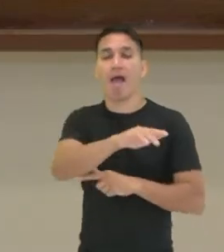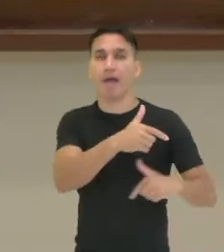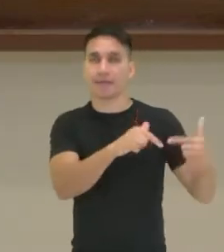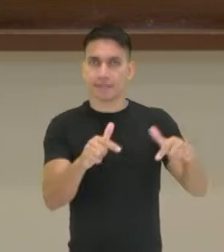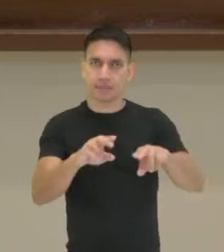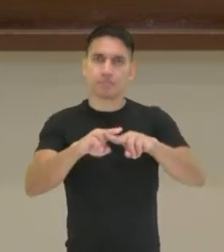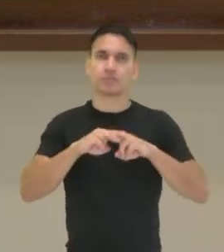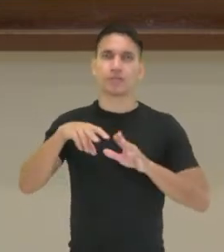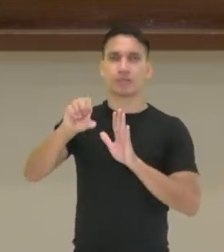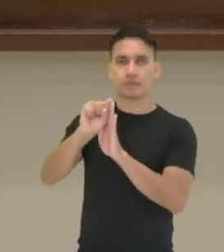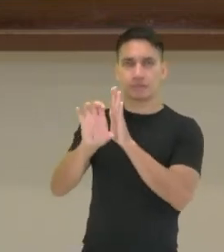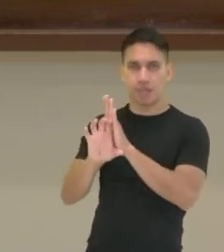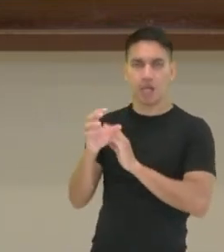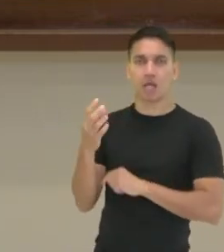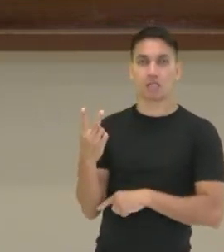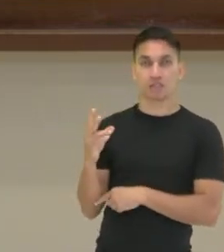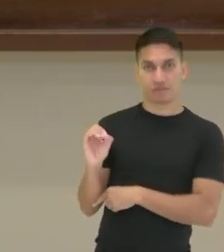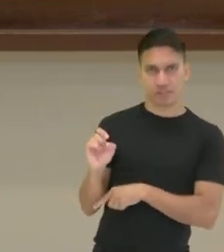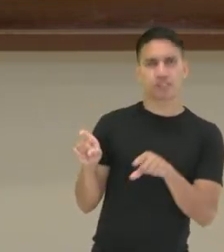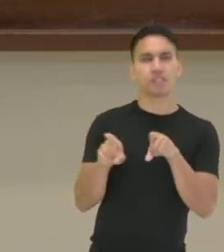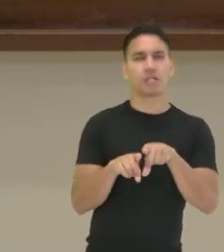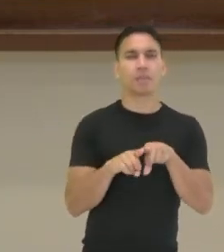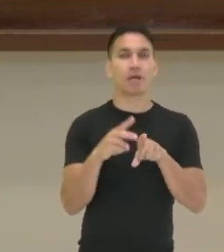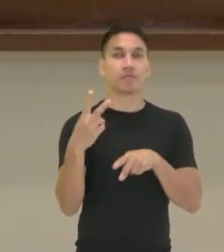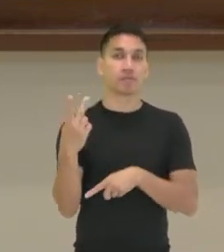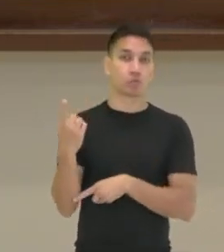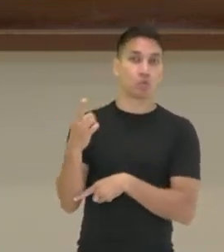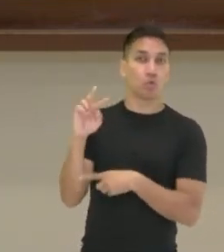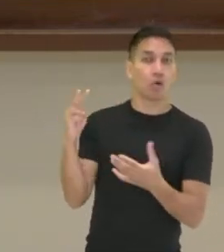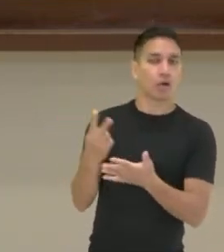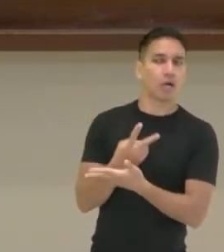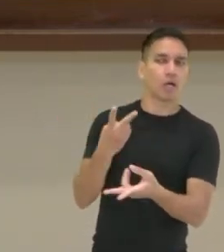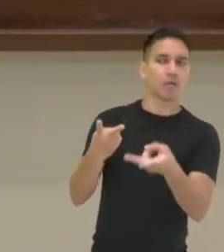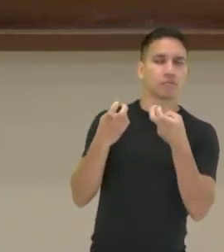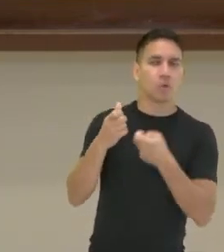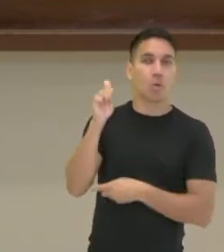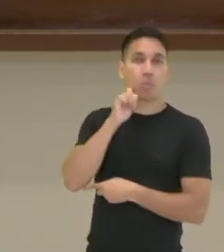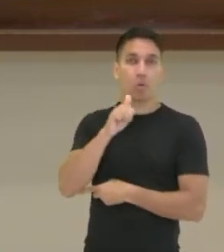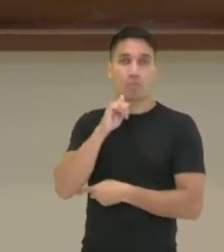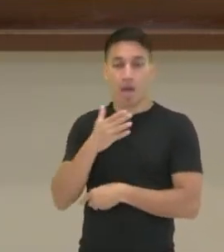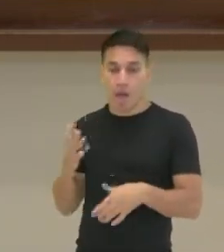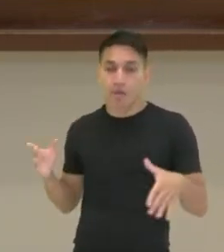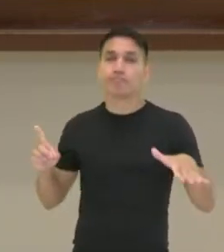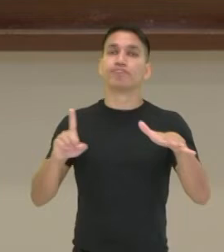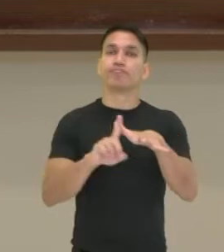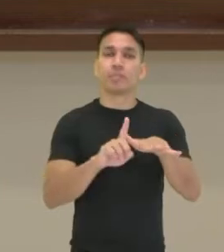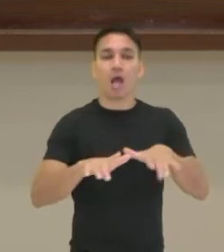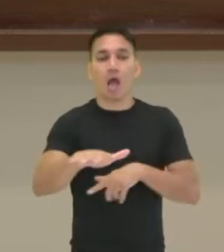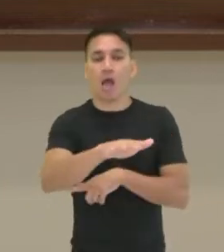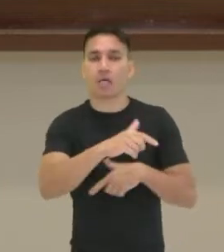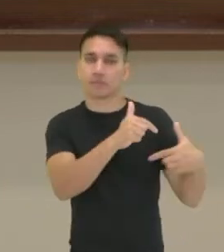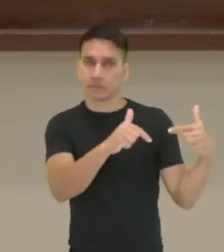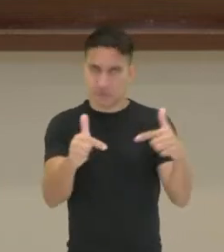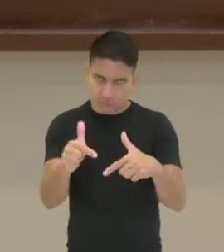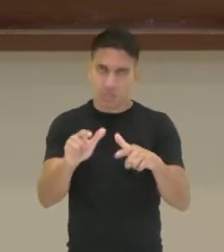século XX, XXI, nós vemos que a mulher ingressa no mercado de trabalho